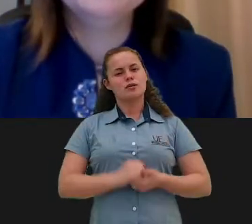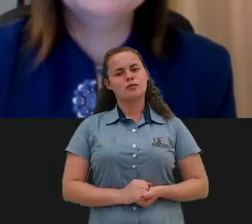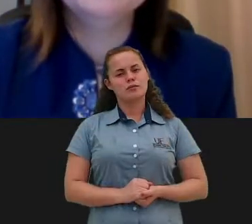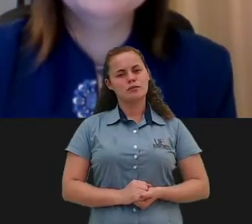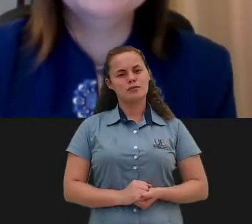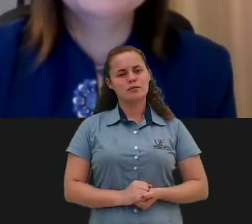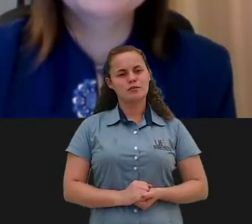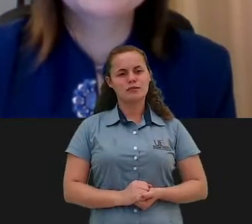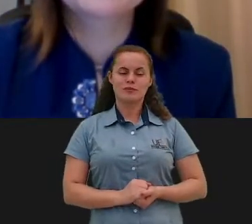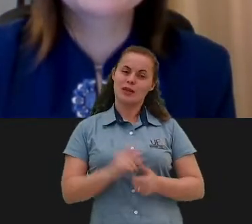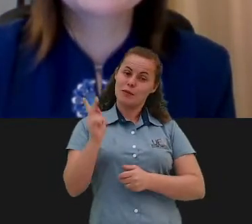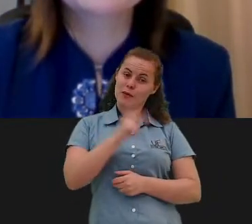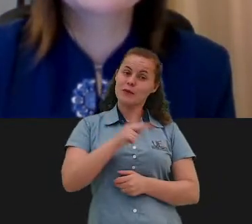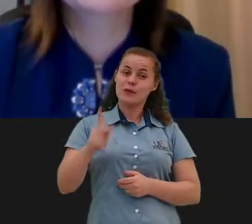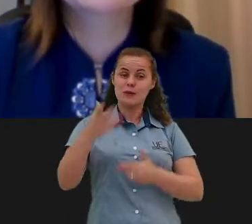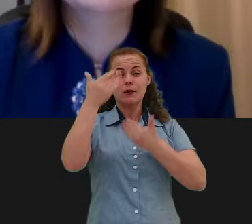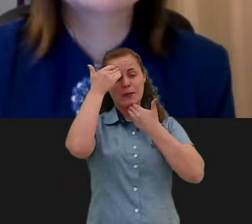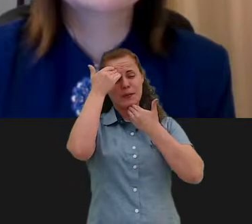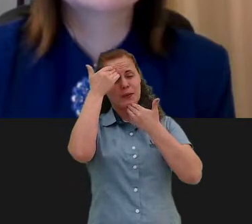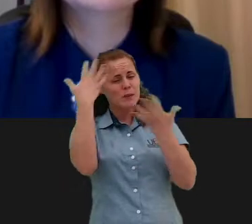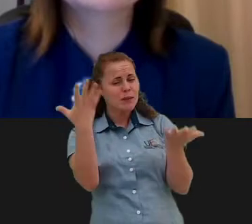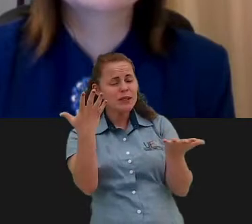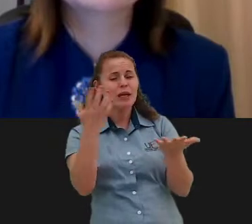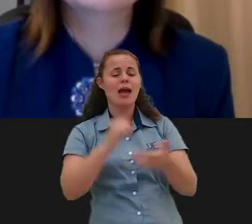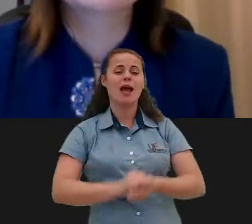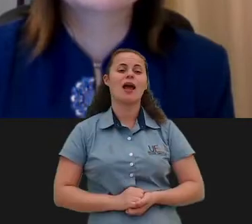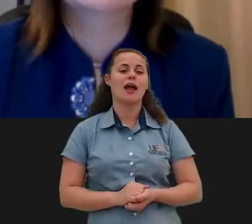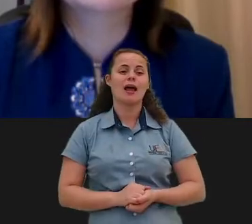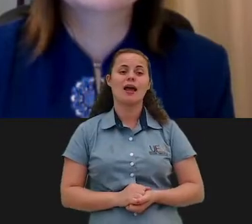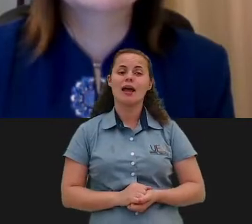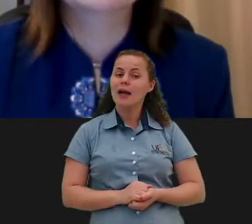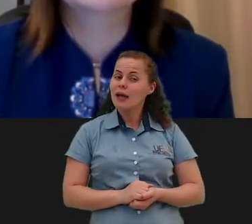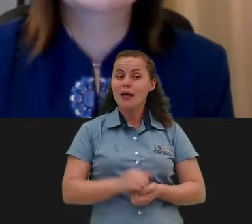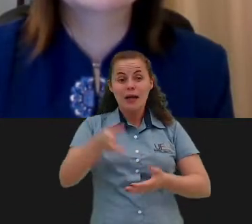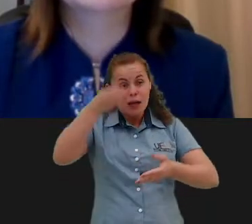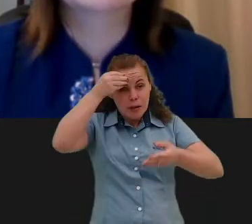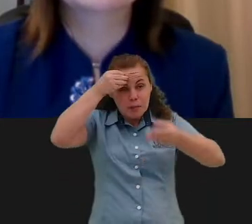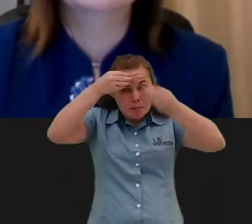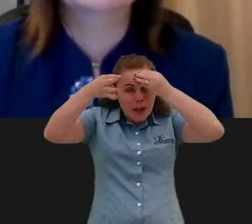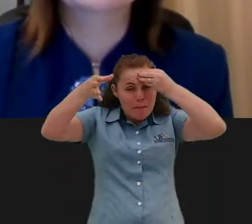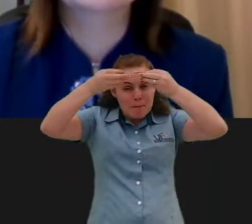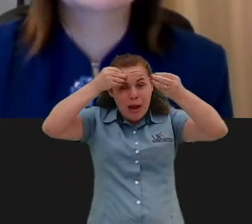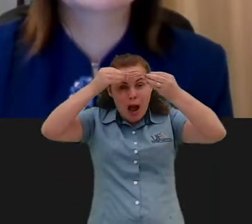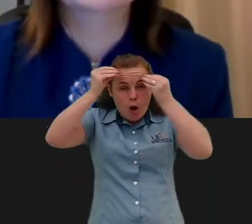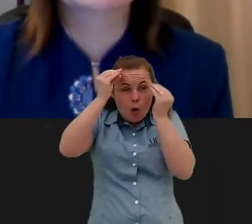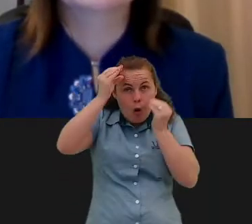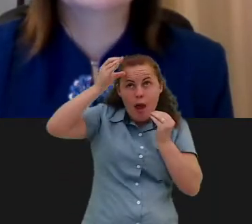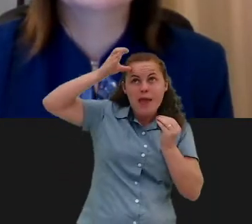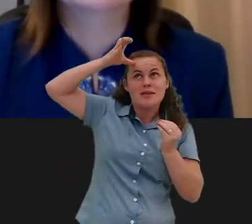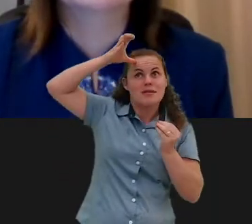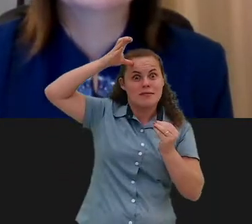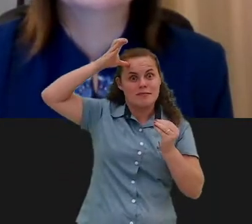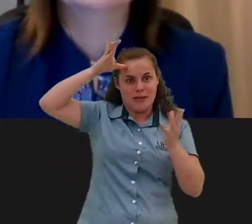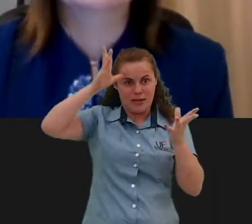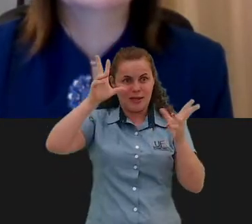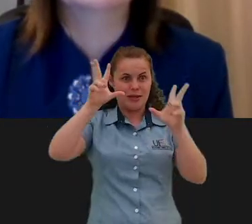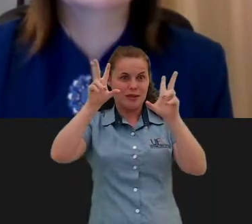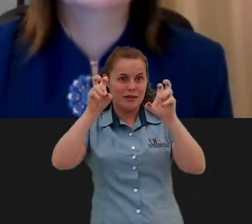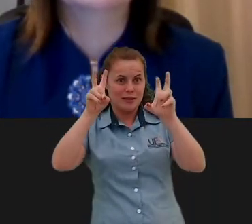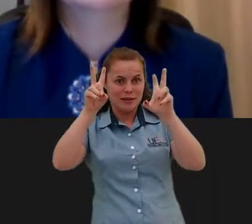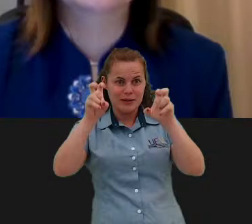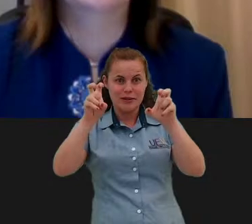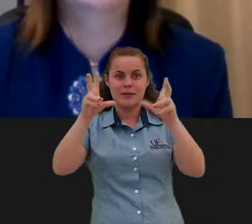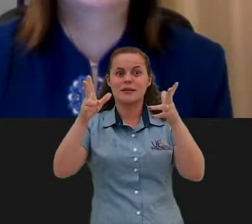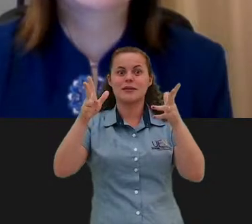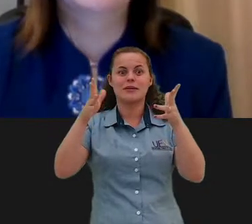Que isso, professor, obrigado. Eu acho que o tanto de sementinha que a senhora plantou hoje, eu acho que a senhora merecia até o título de honoris causa de agrônoma